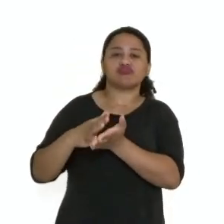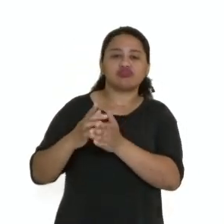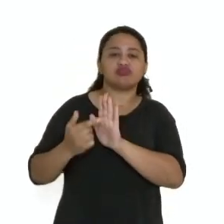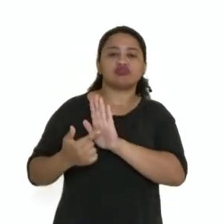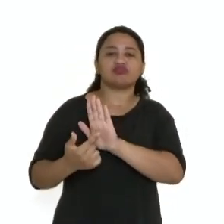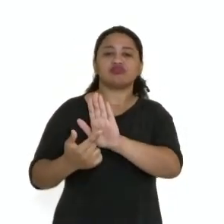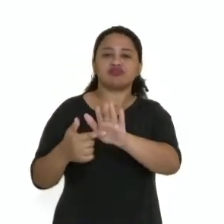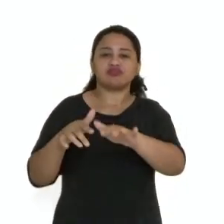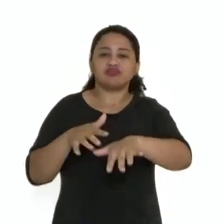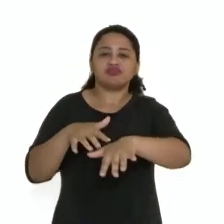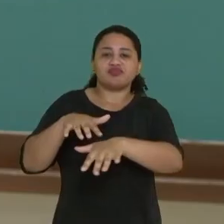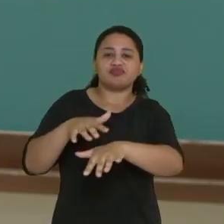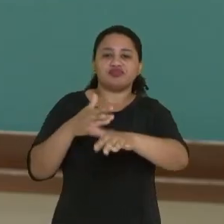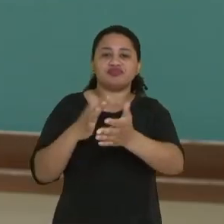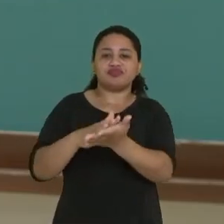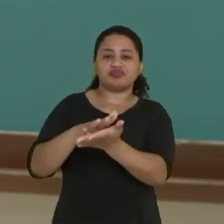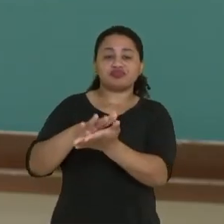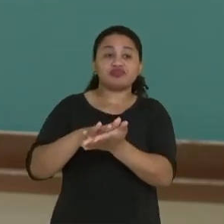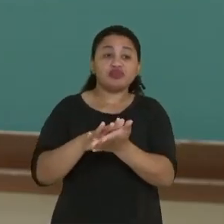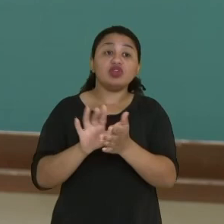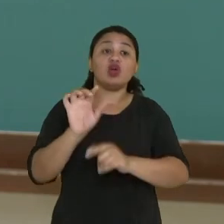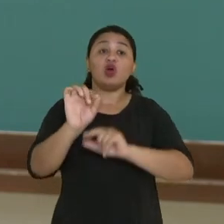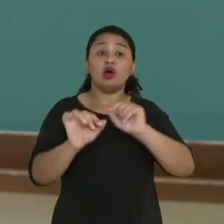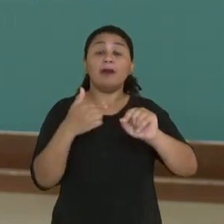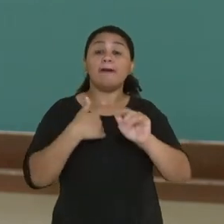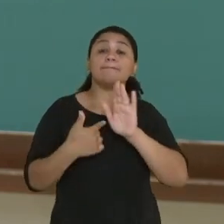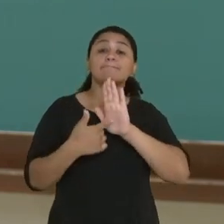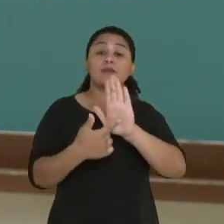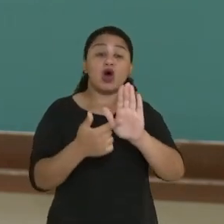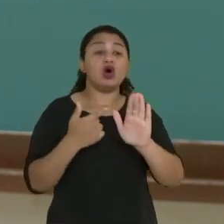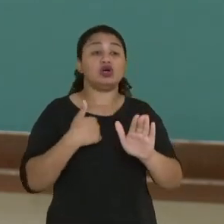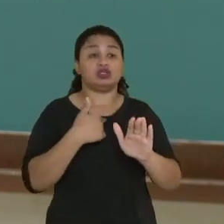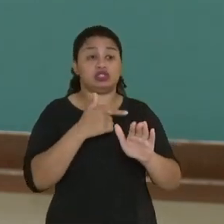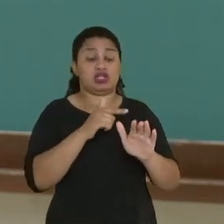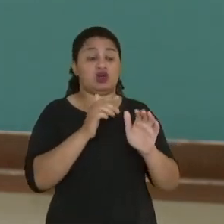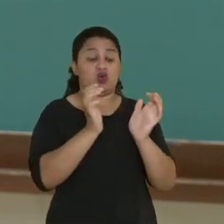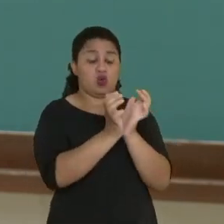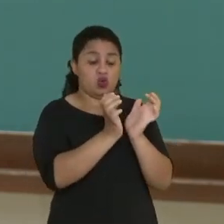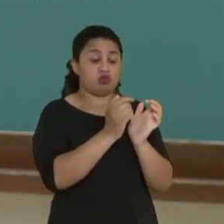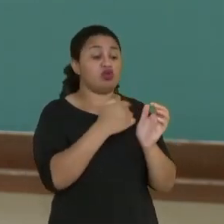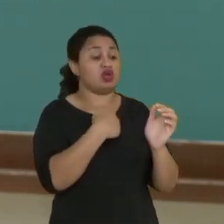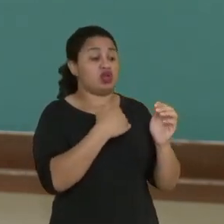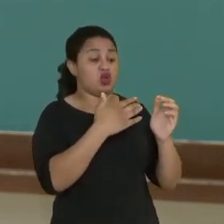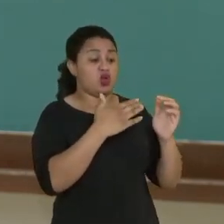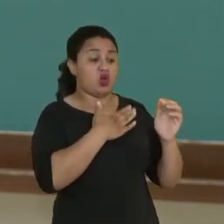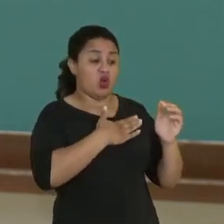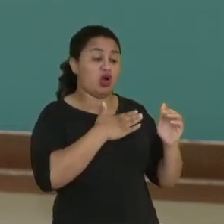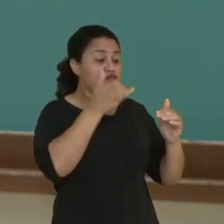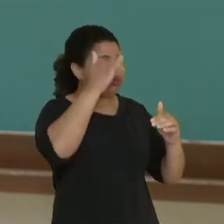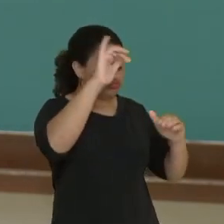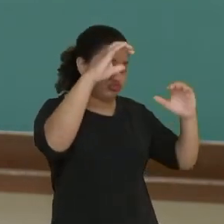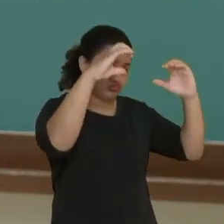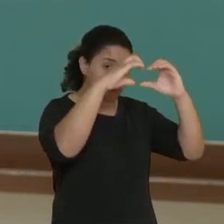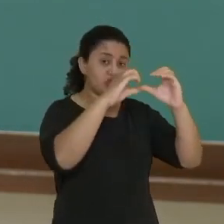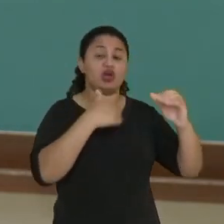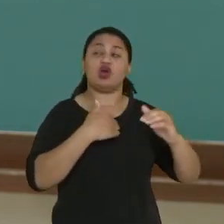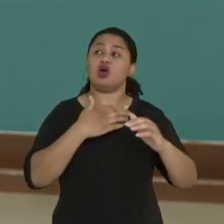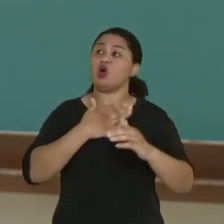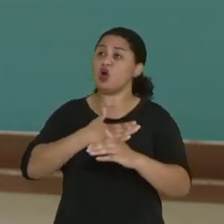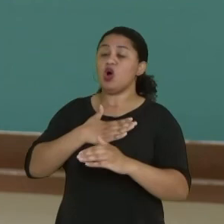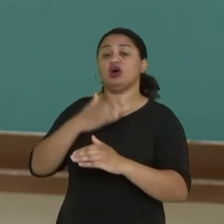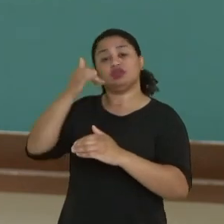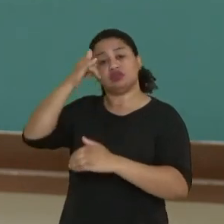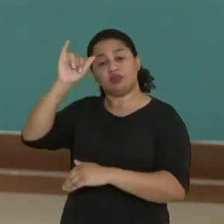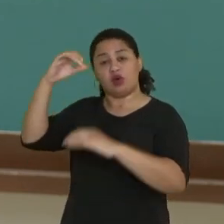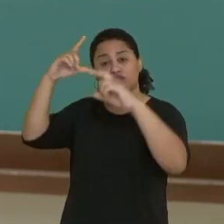e o interesse demonstrado pelas torcidas dos dois bois, né, do boi garantido e também do boi caprichoso. Então as pessoas